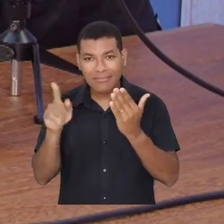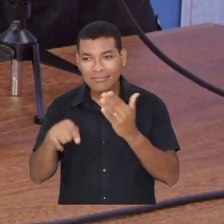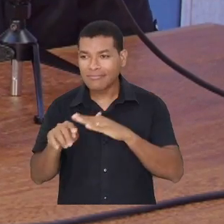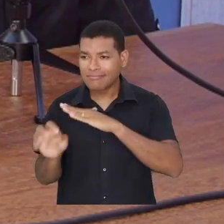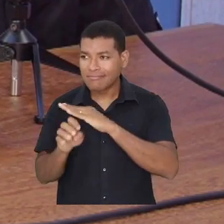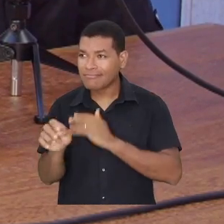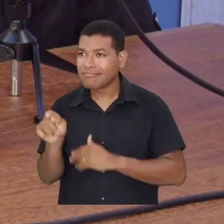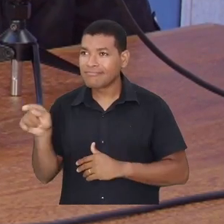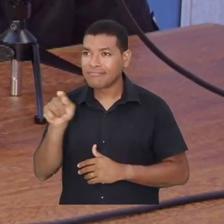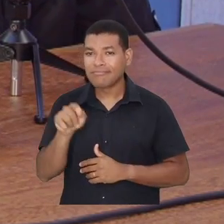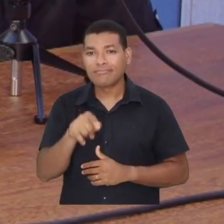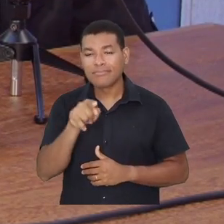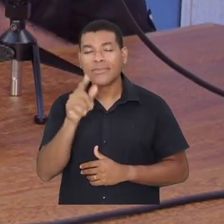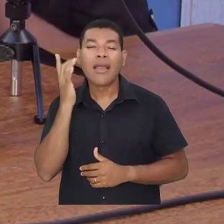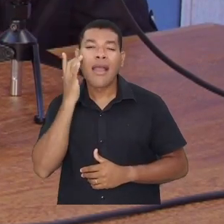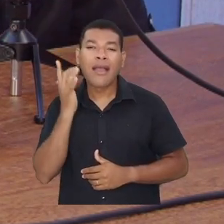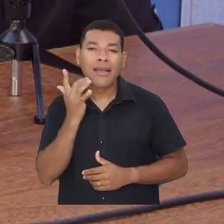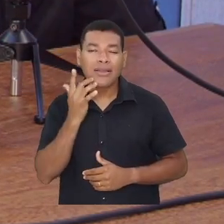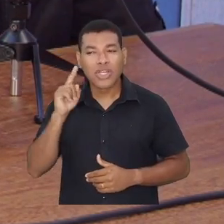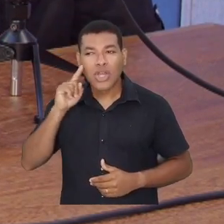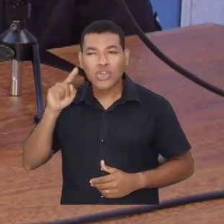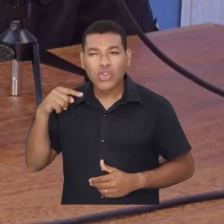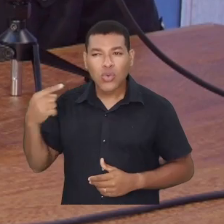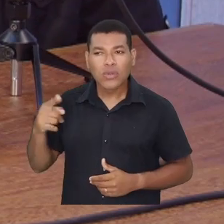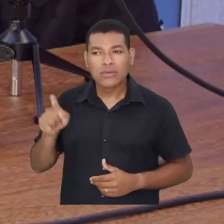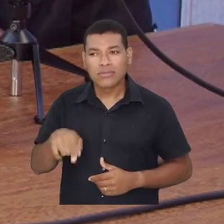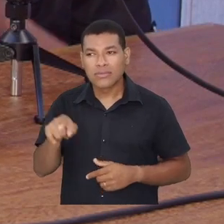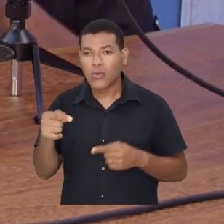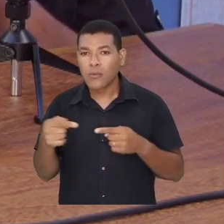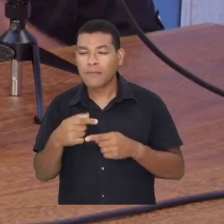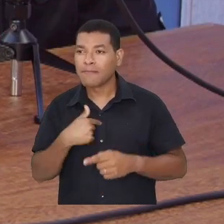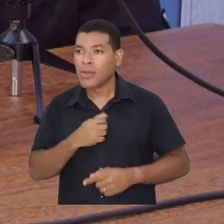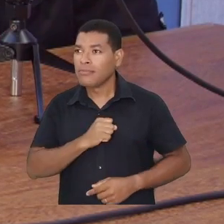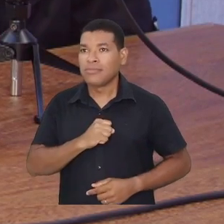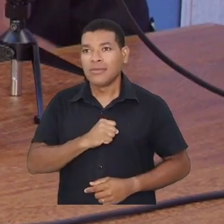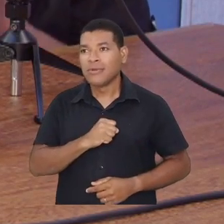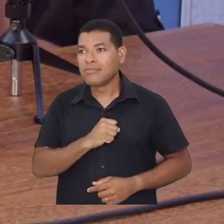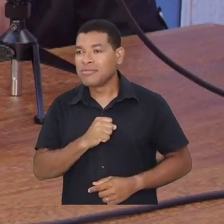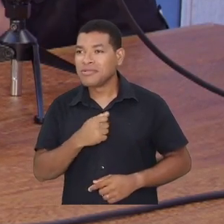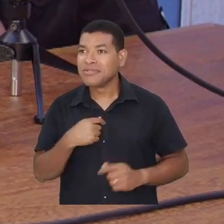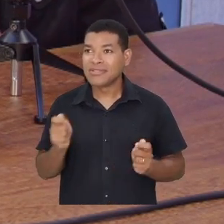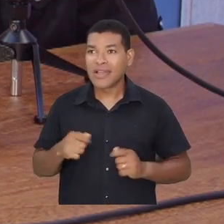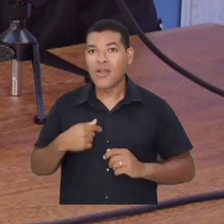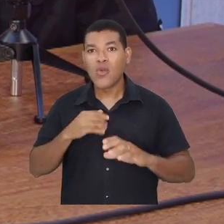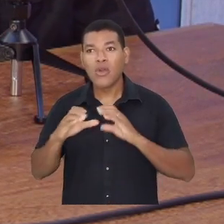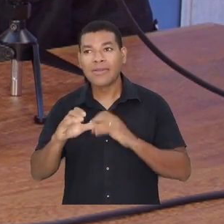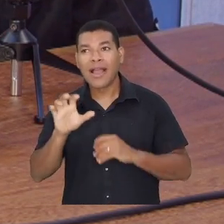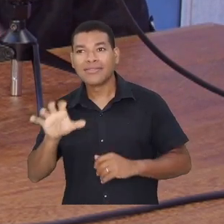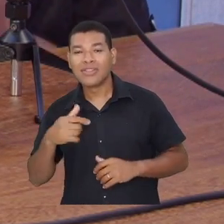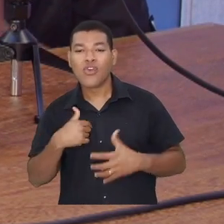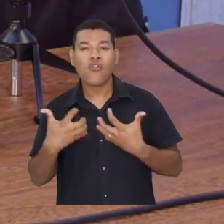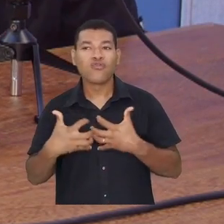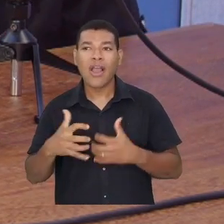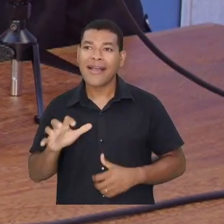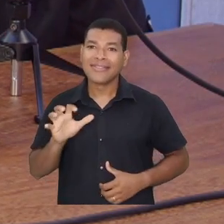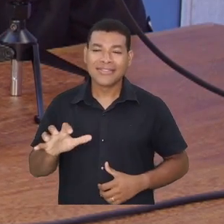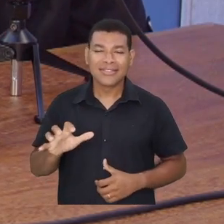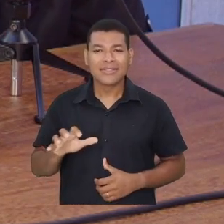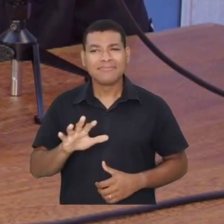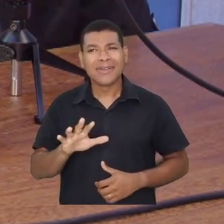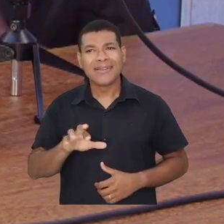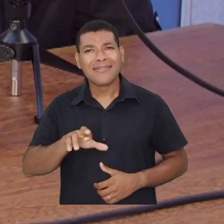das empresas, você acha que no dia a dia aquilo ali vai fazer meu coração bater mais forte, eu me comunico assim, eu funciono assim. E